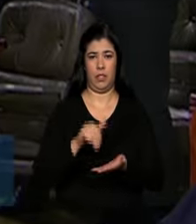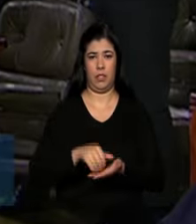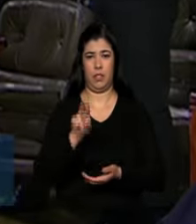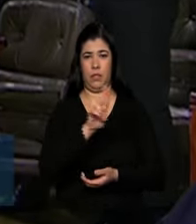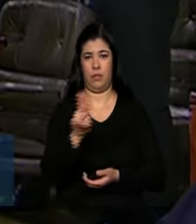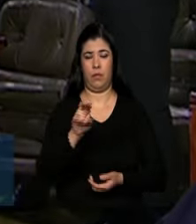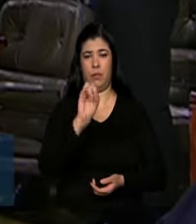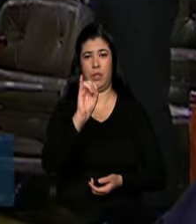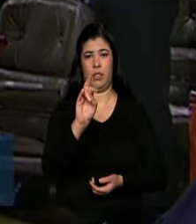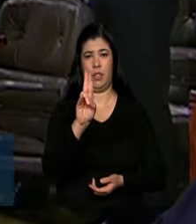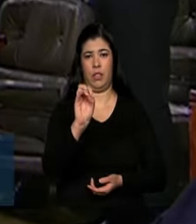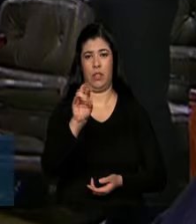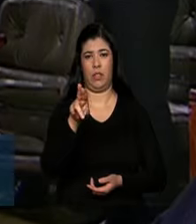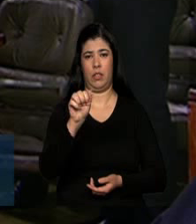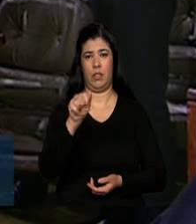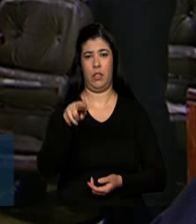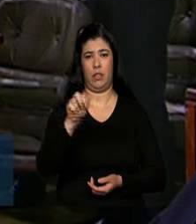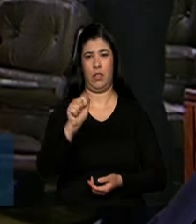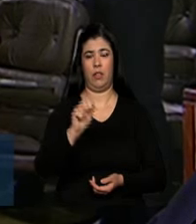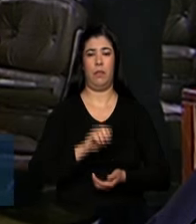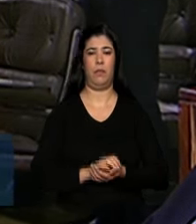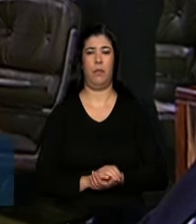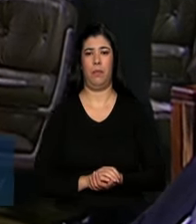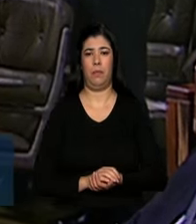secretária Irine Feistauer Silveira,